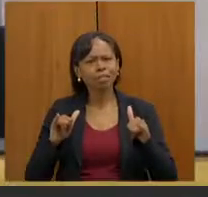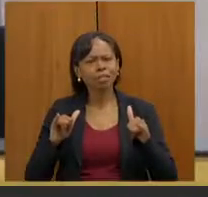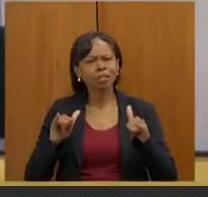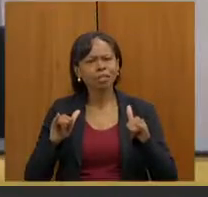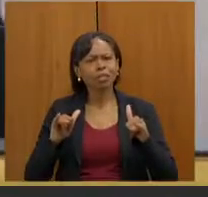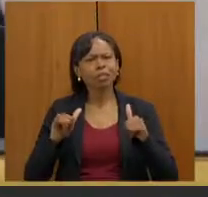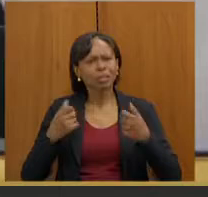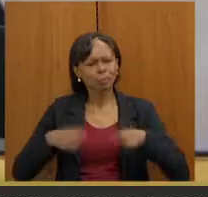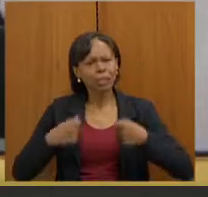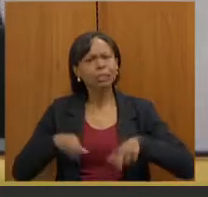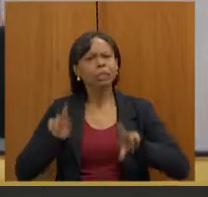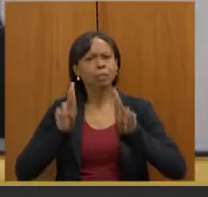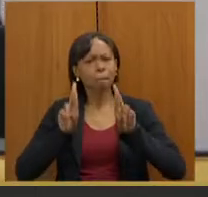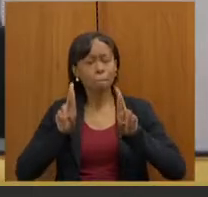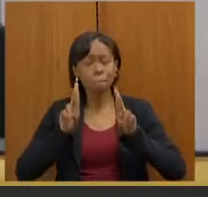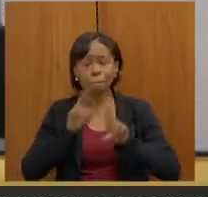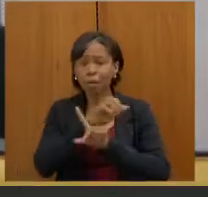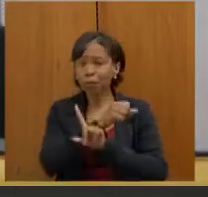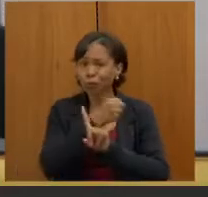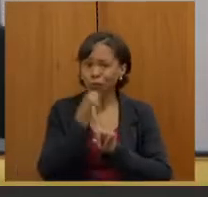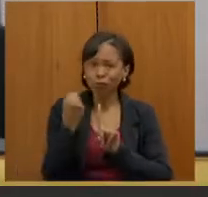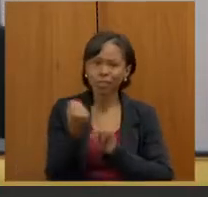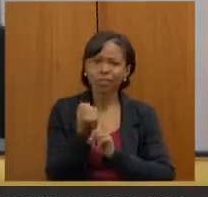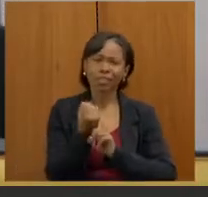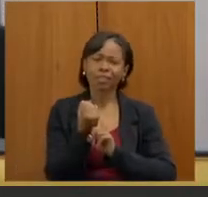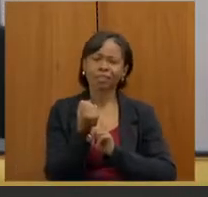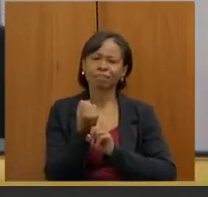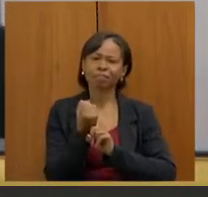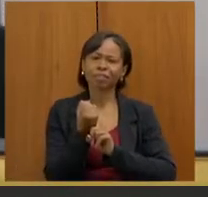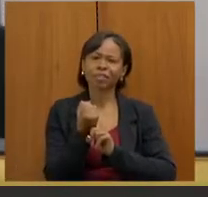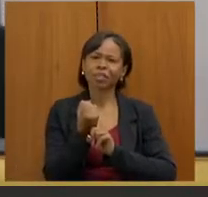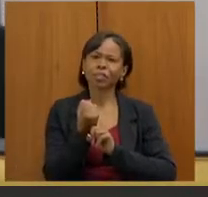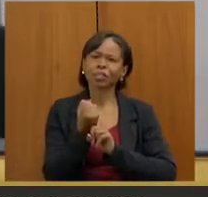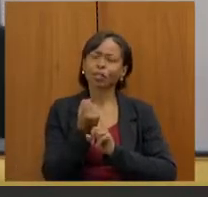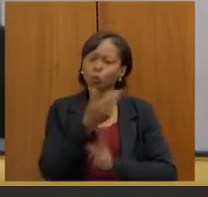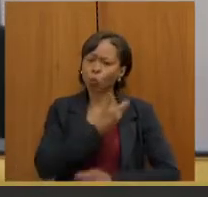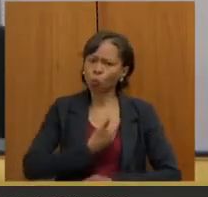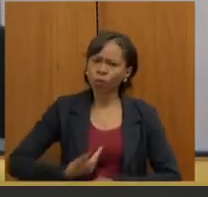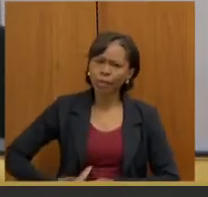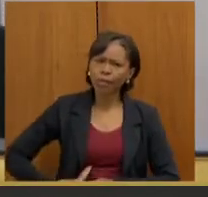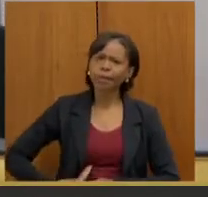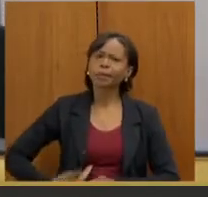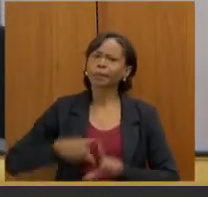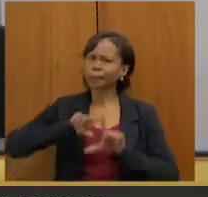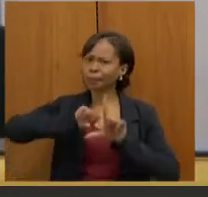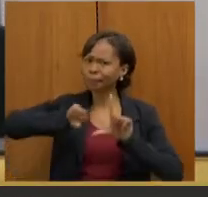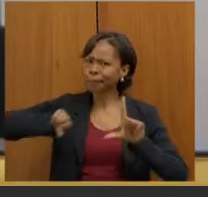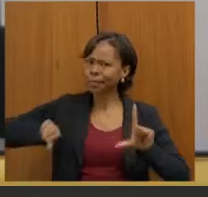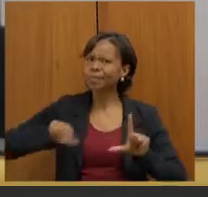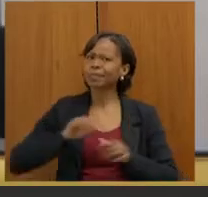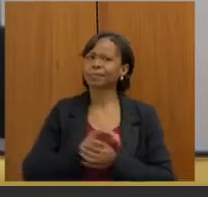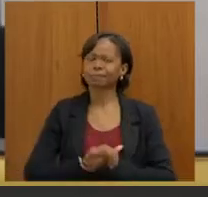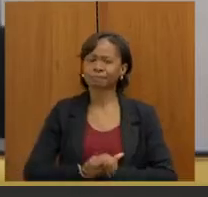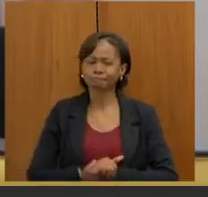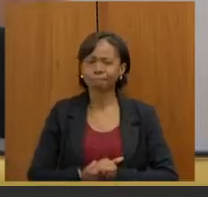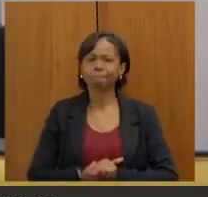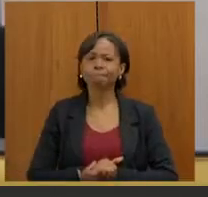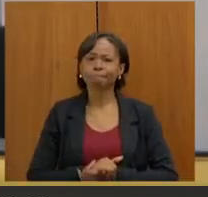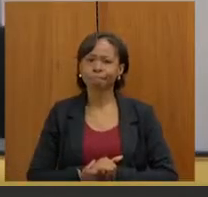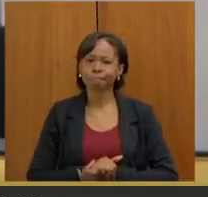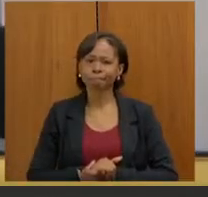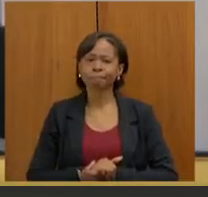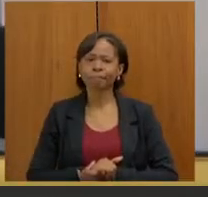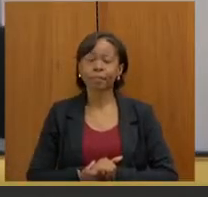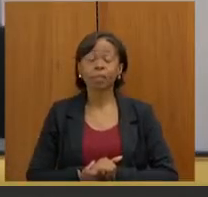responsabilidade da sociedade do setor público da mídia muito bem colocado e